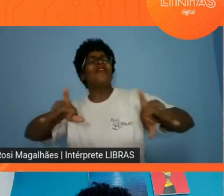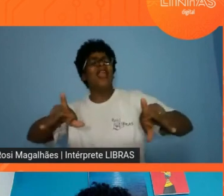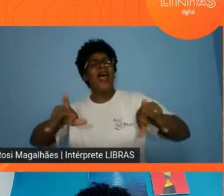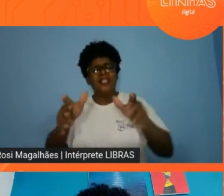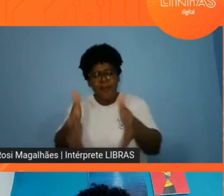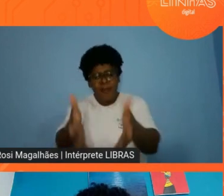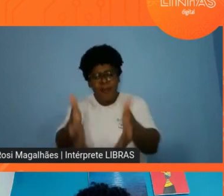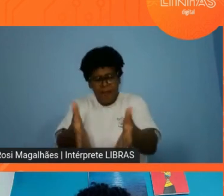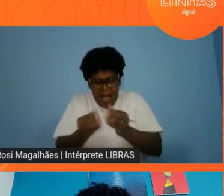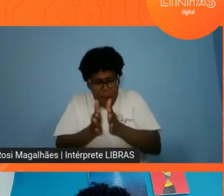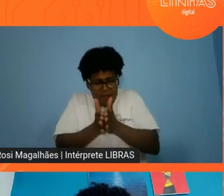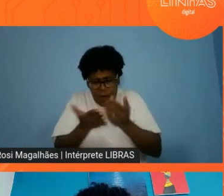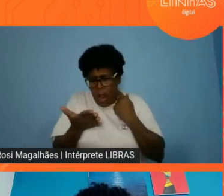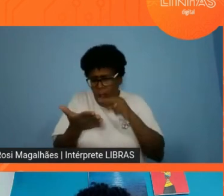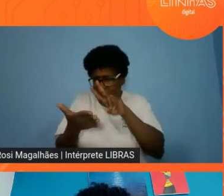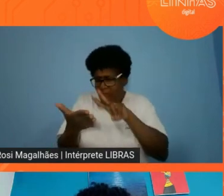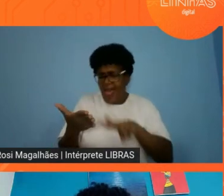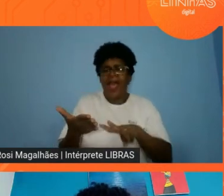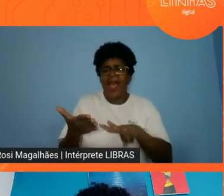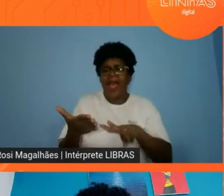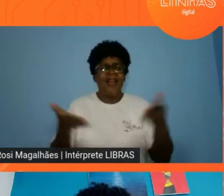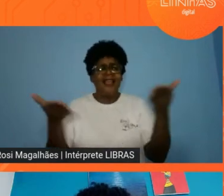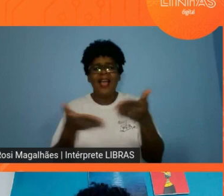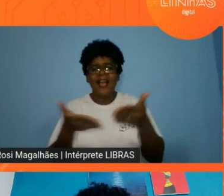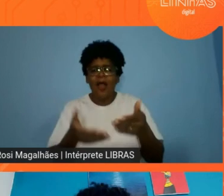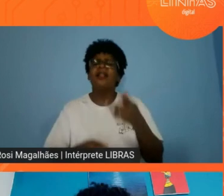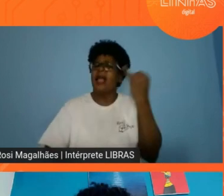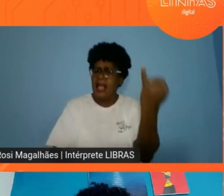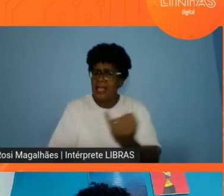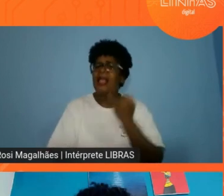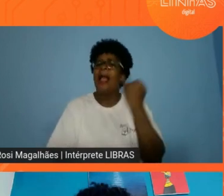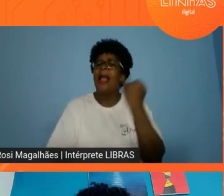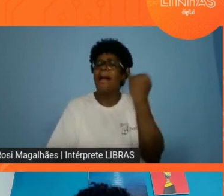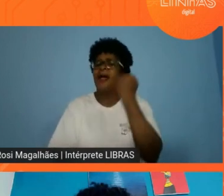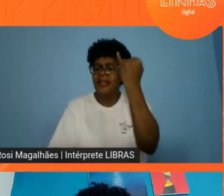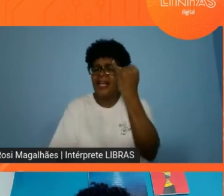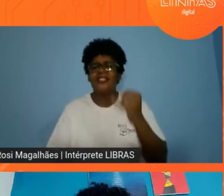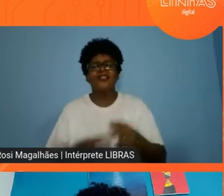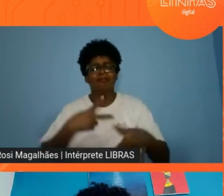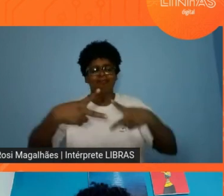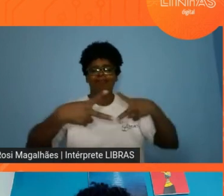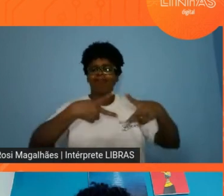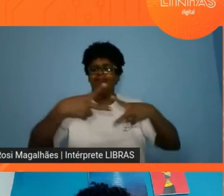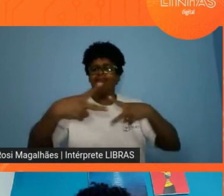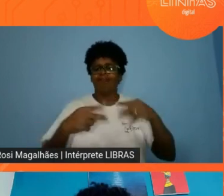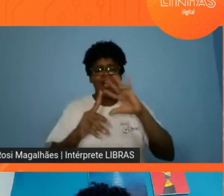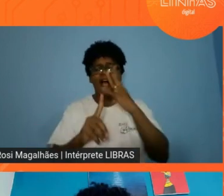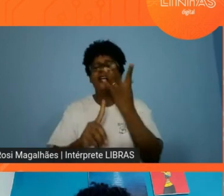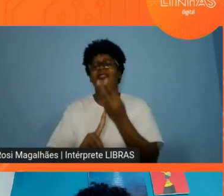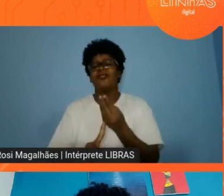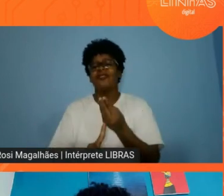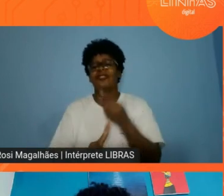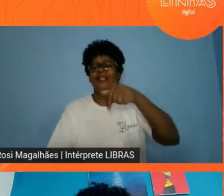cheiros. E o Entre Linhas, ele tem, quando você fala, né, da importância de priorizar os artistas da casa. O Entre Linhas, eu disse no